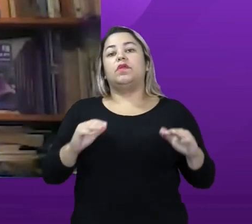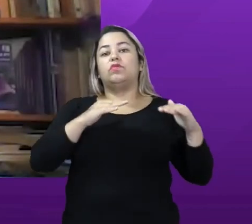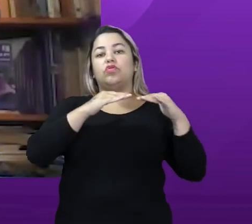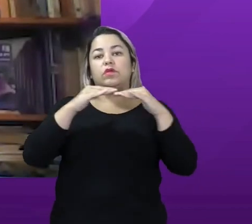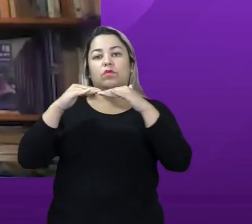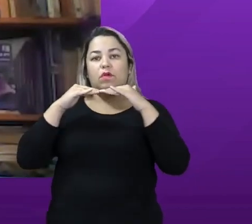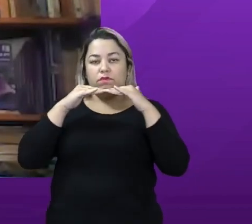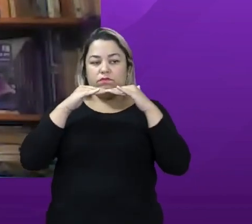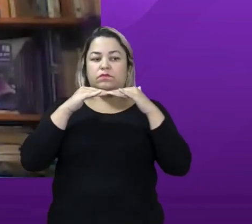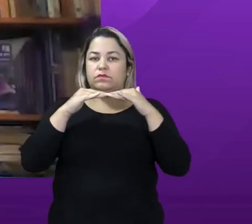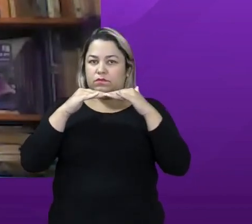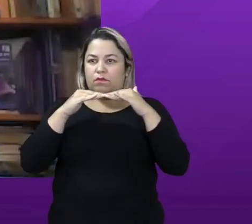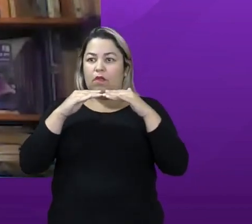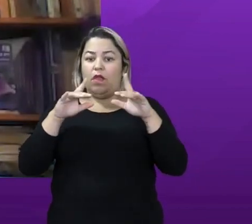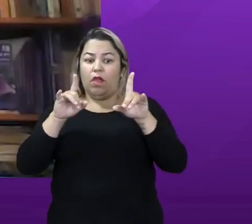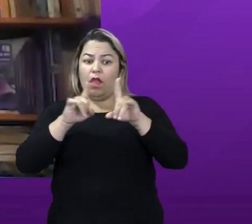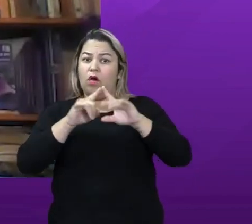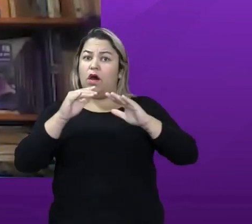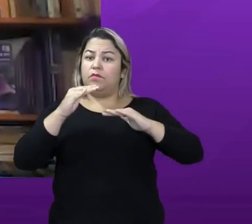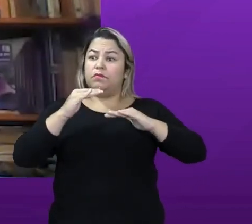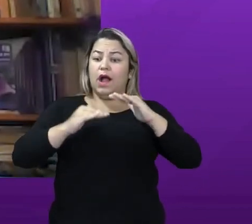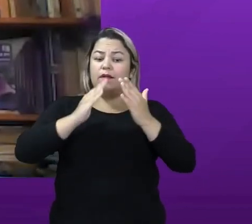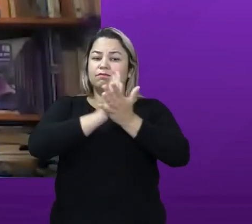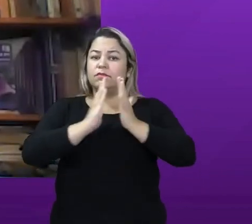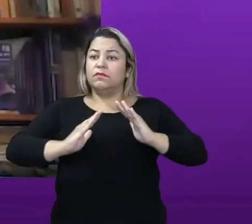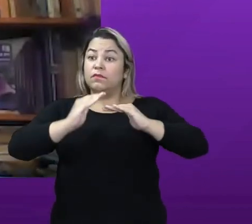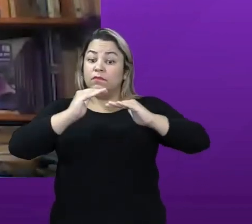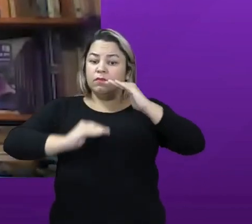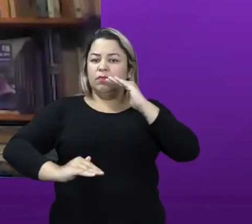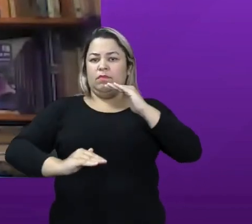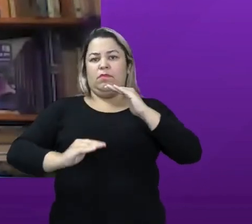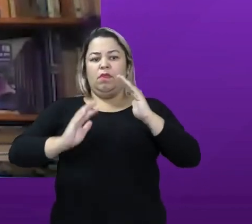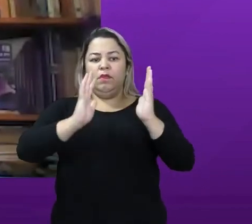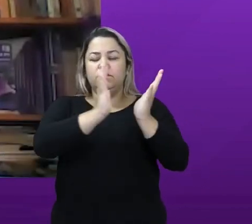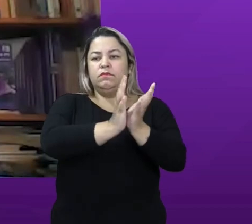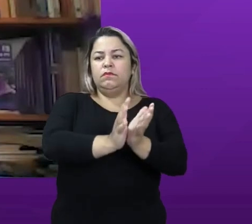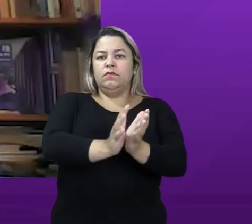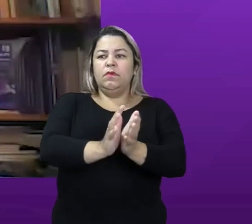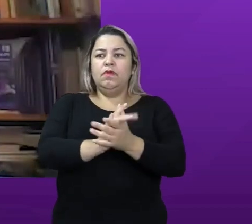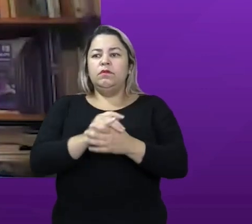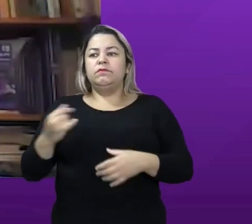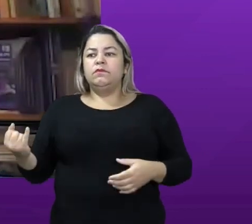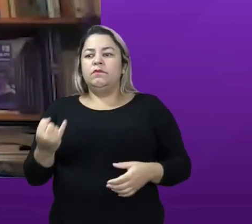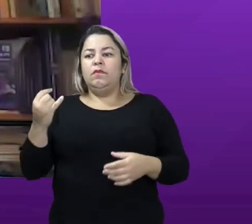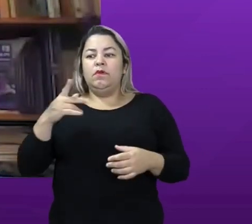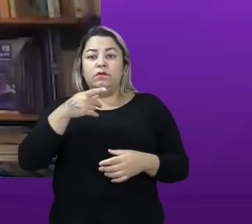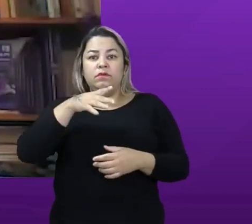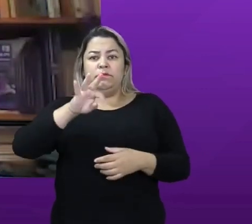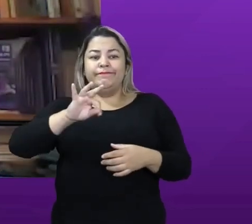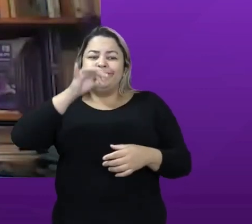igualdade, de ruptura com a desigualdade de classe, é importante dizer que no PT